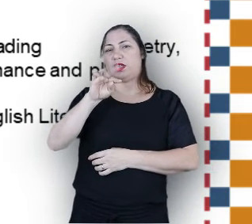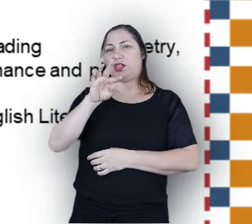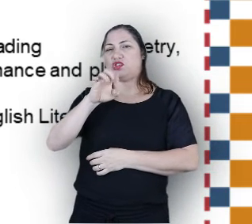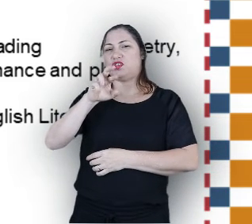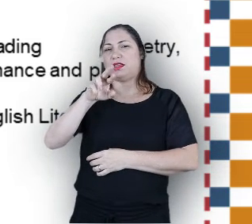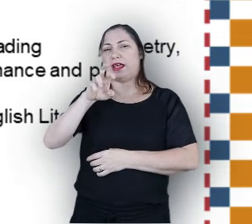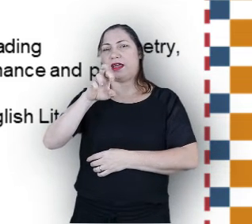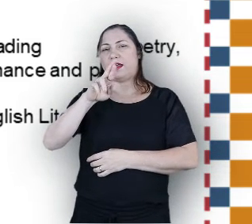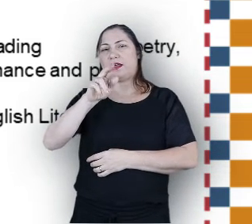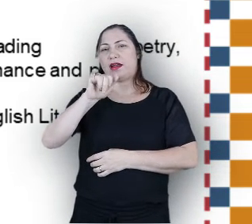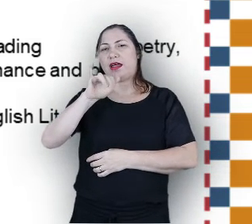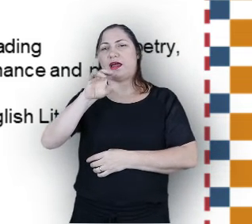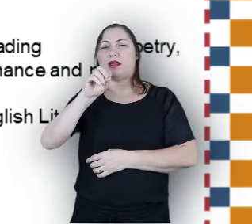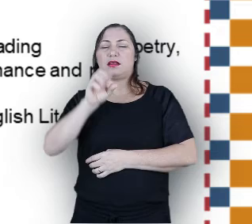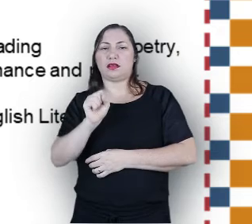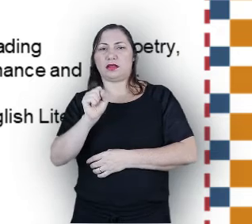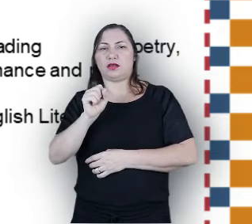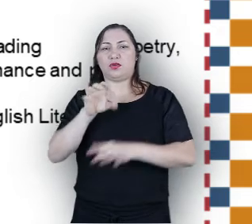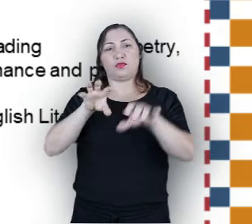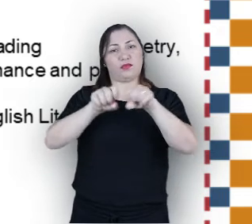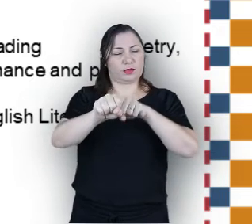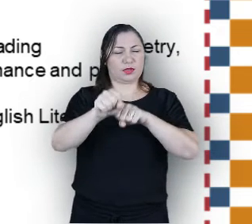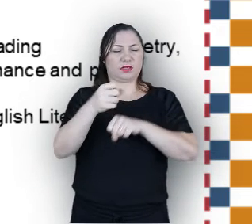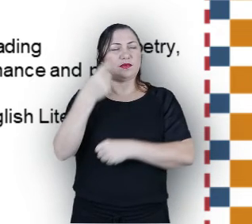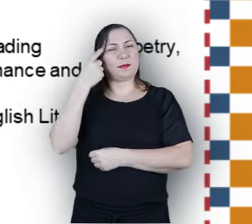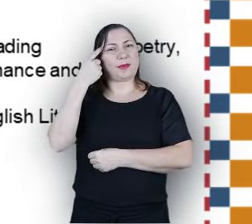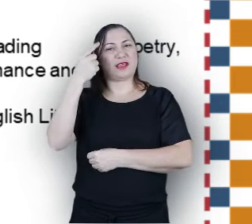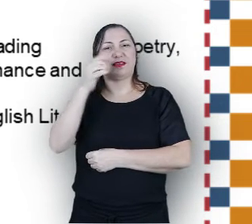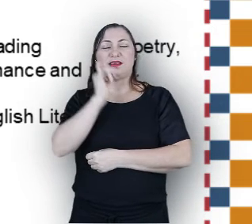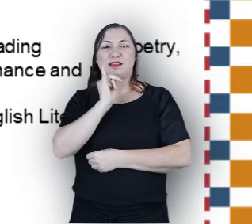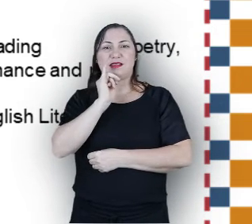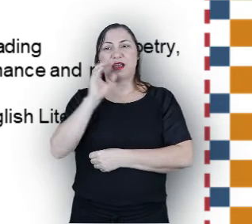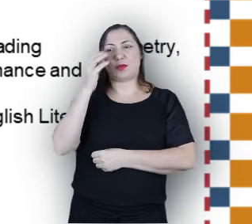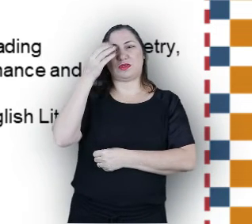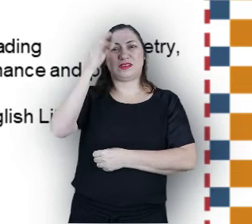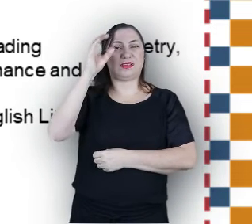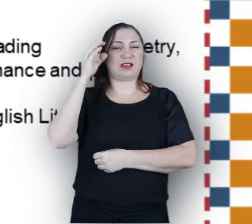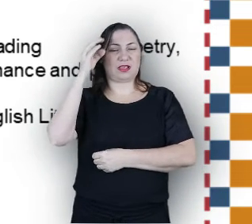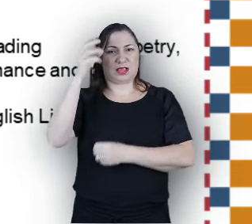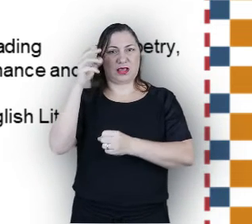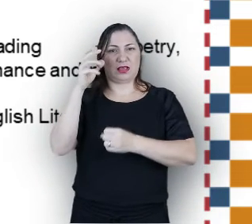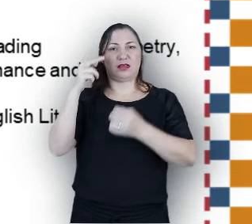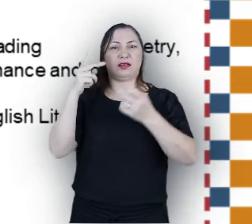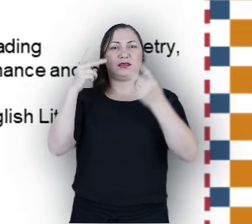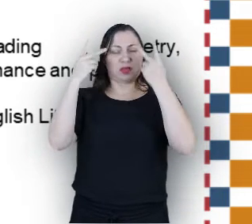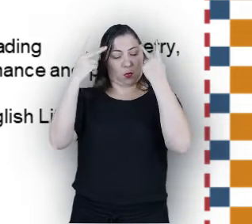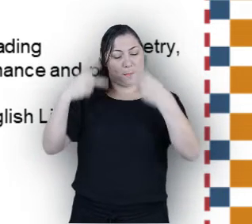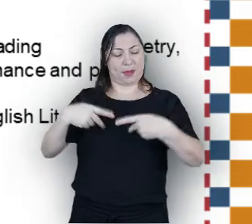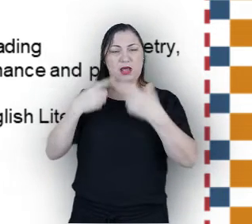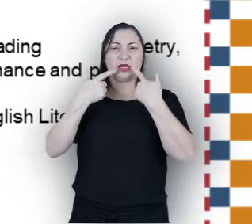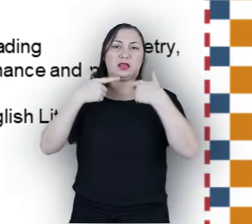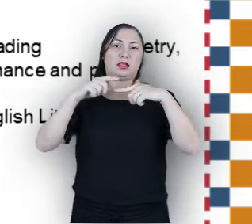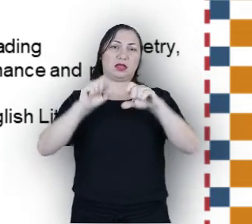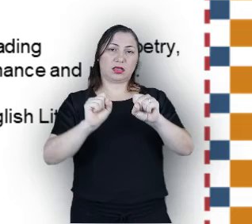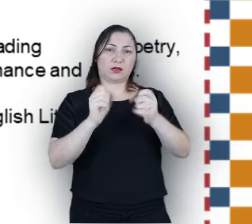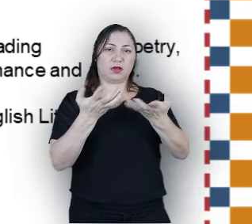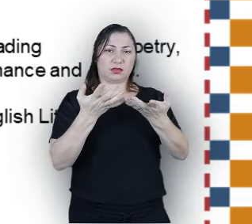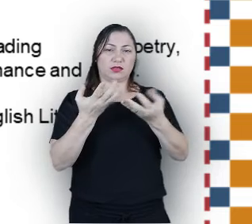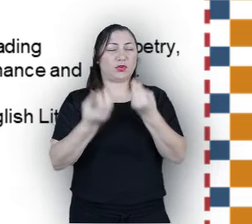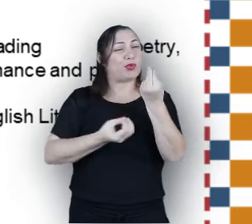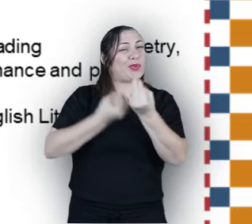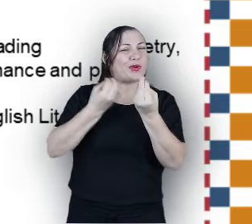trabalhar a língua inglesa dentro desse itinerário formativo? Trouxemos aqui para